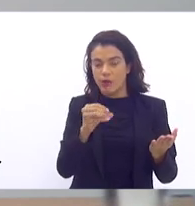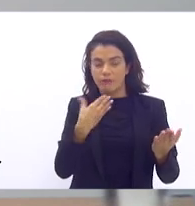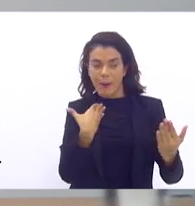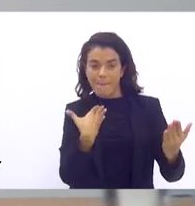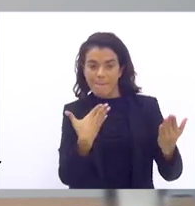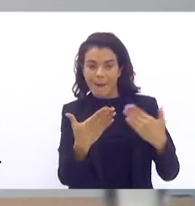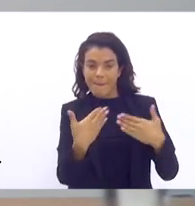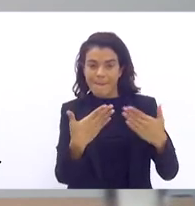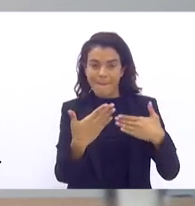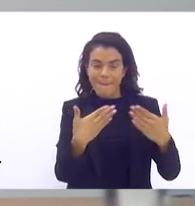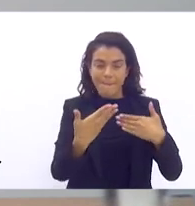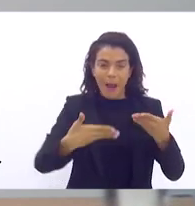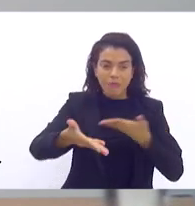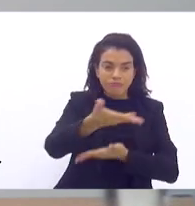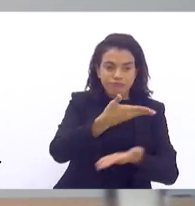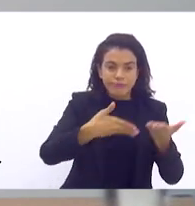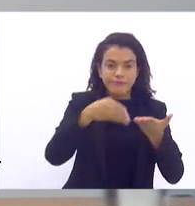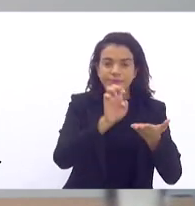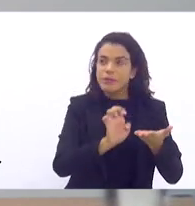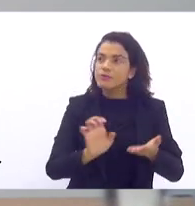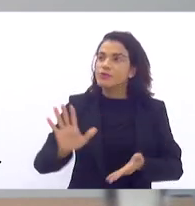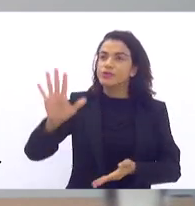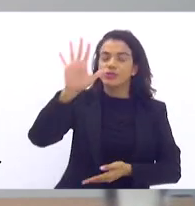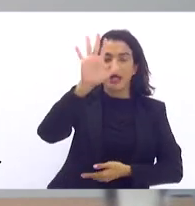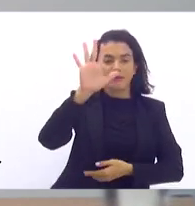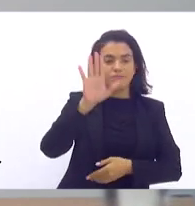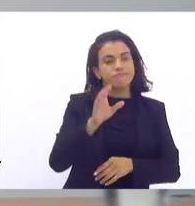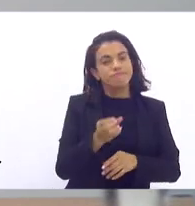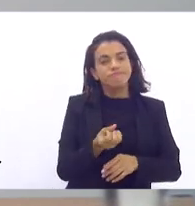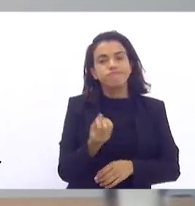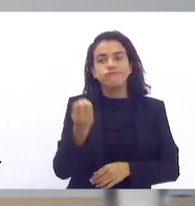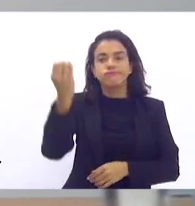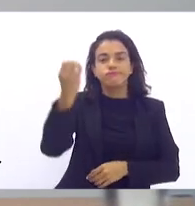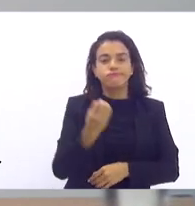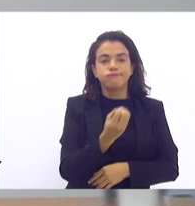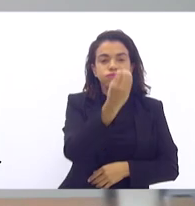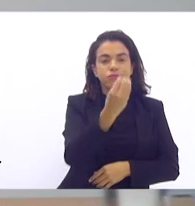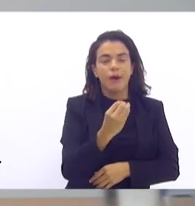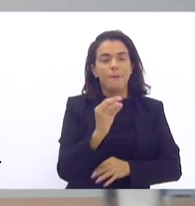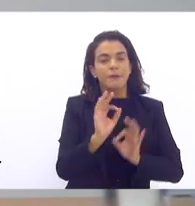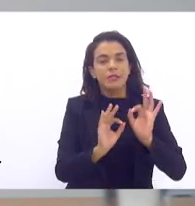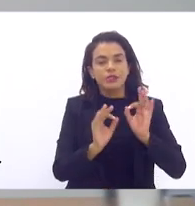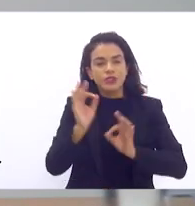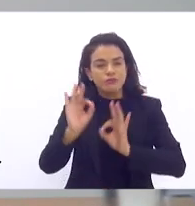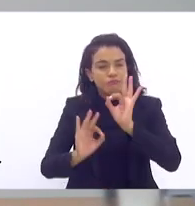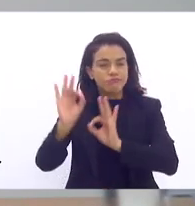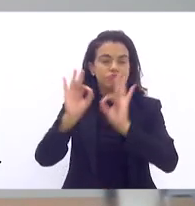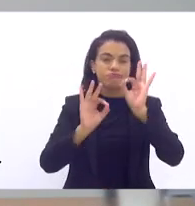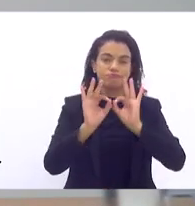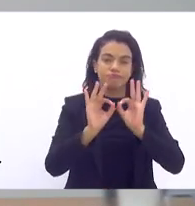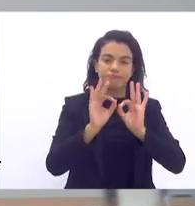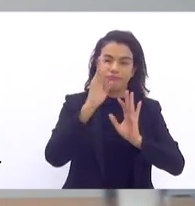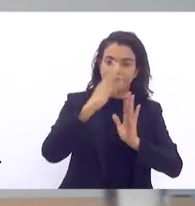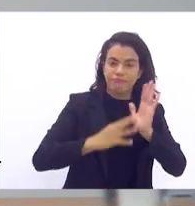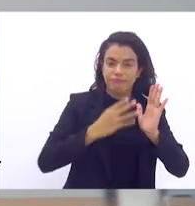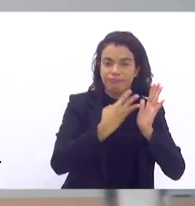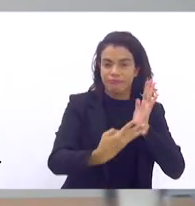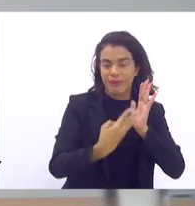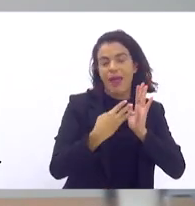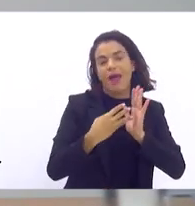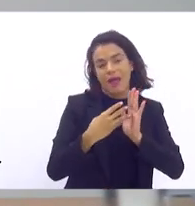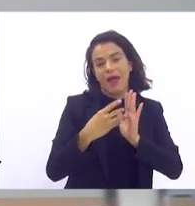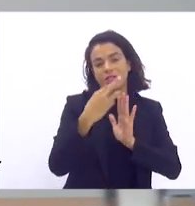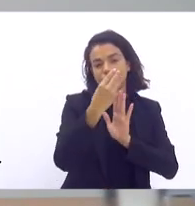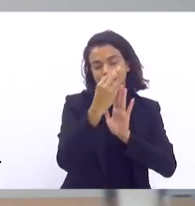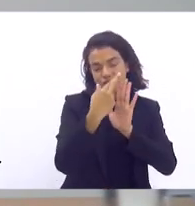pelos pelos Estados e discutir para ele elaborar a LDO no próximo ano